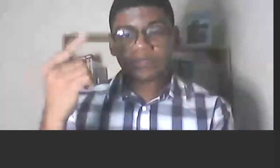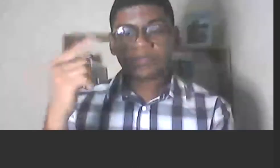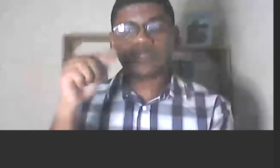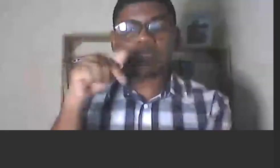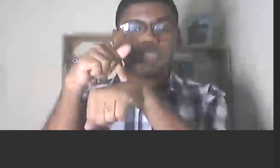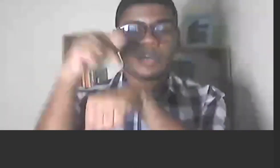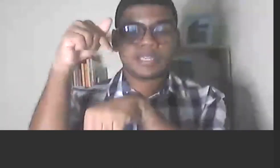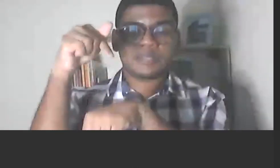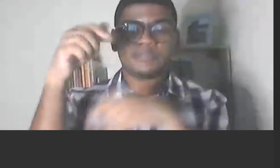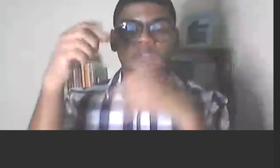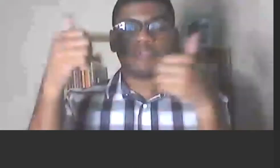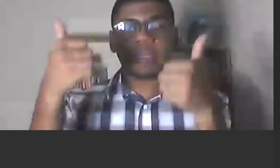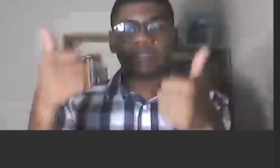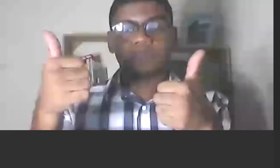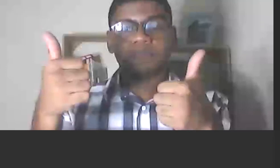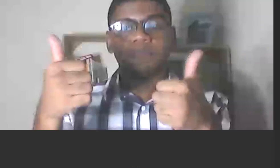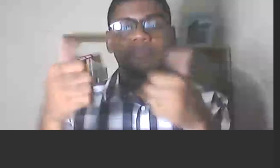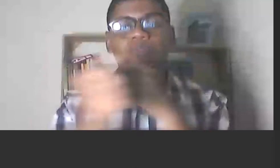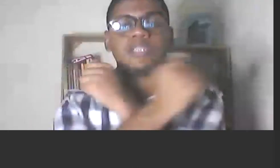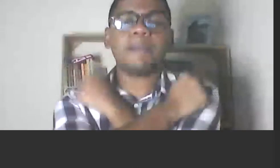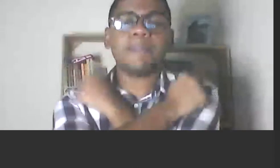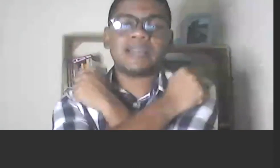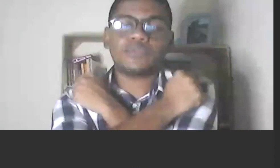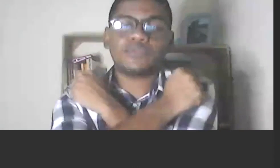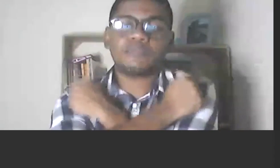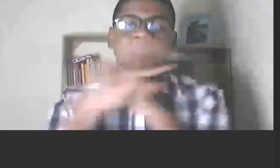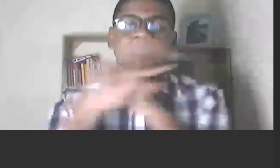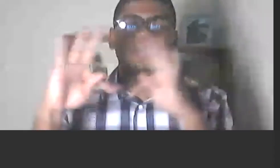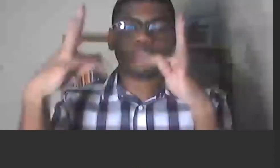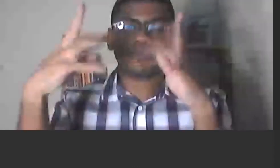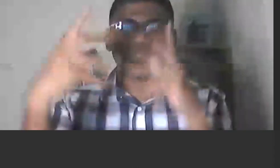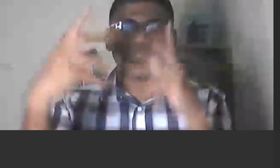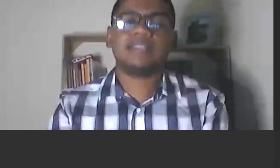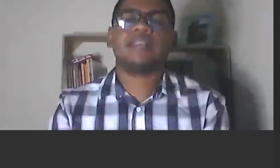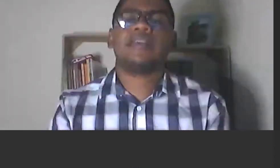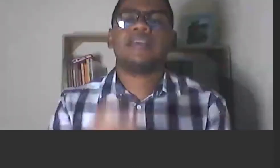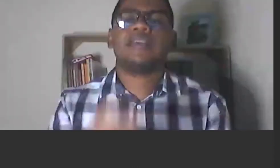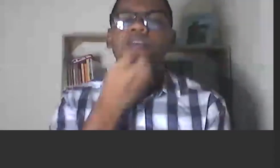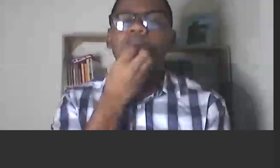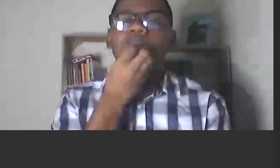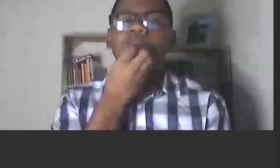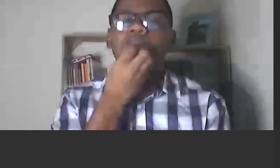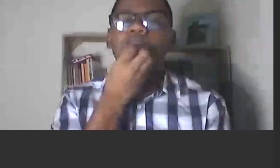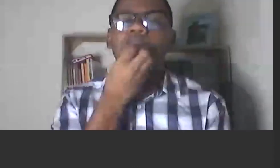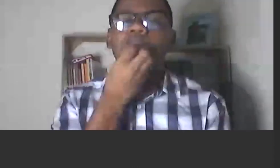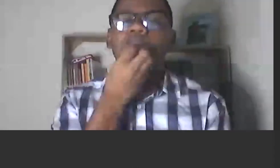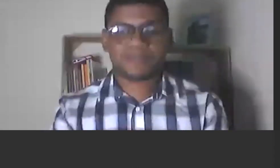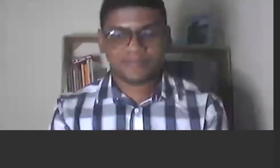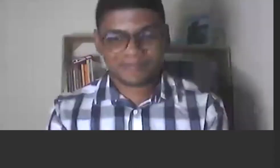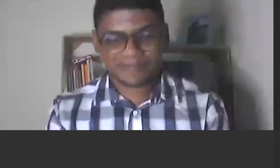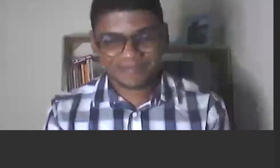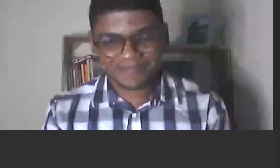vem, 7 horas, novamente. Um grande abraço a todos vocês e uma boa